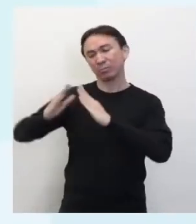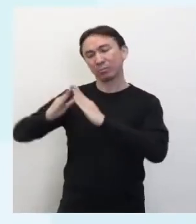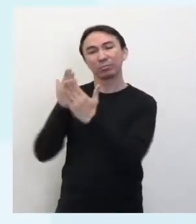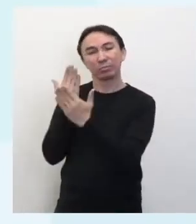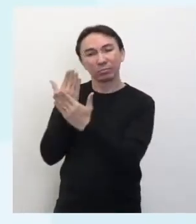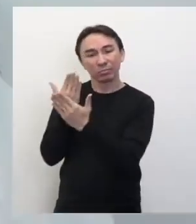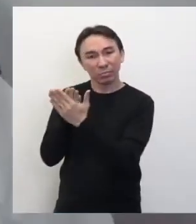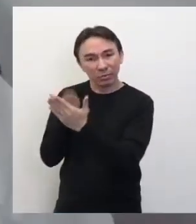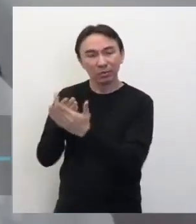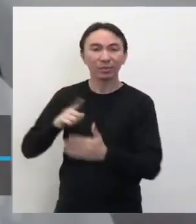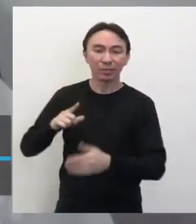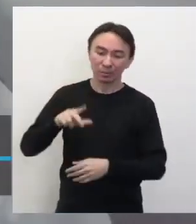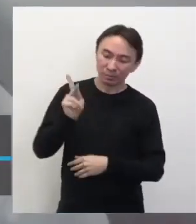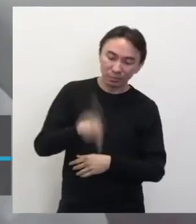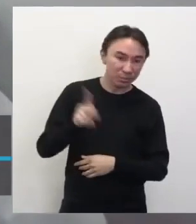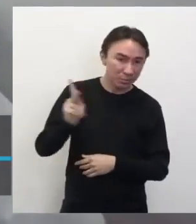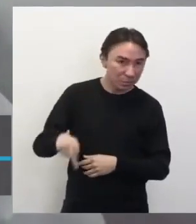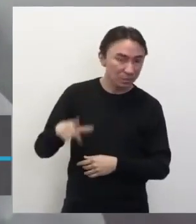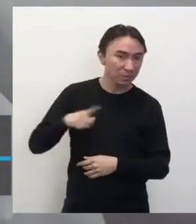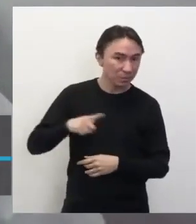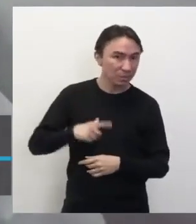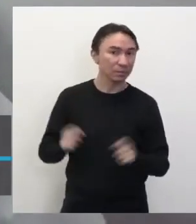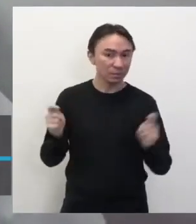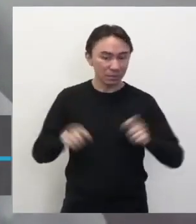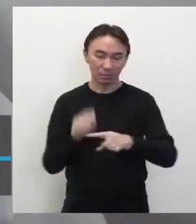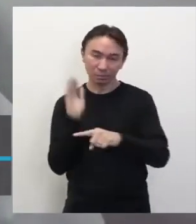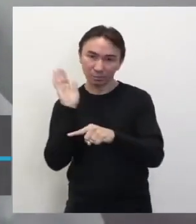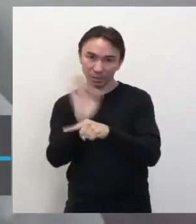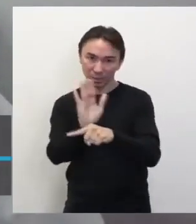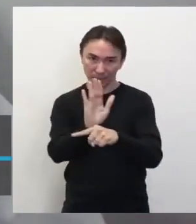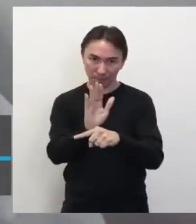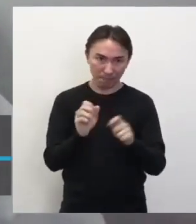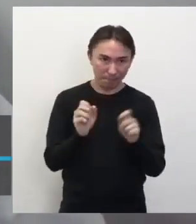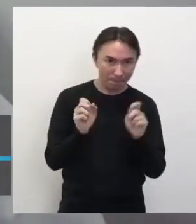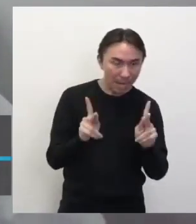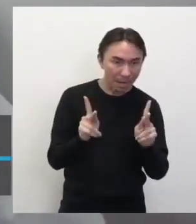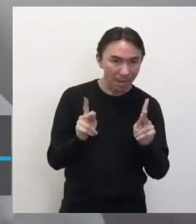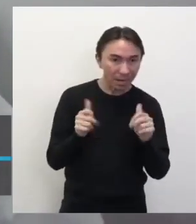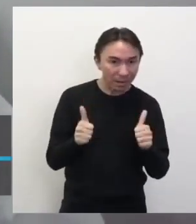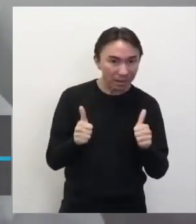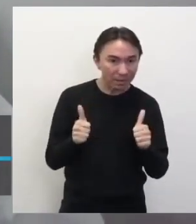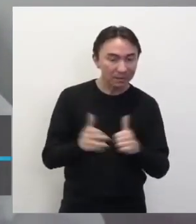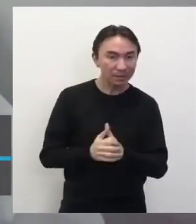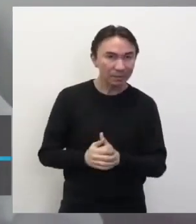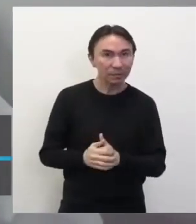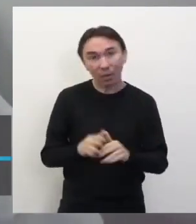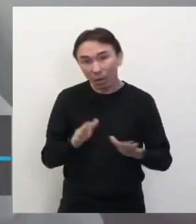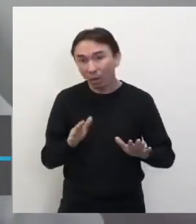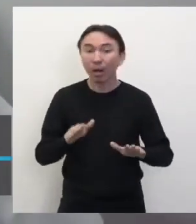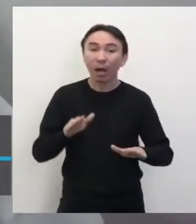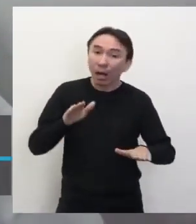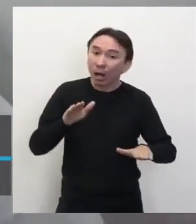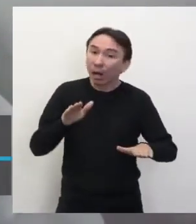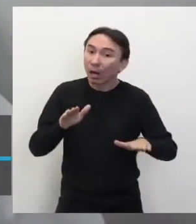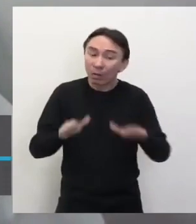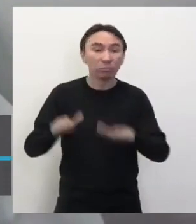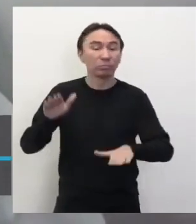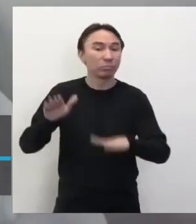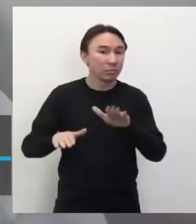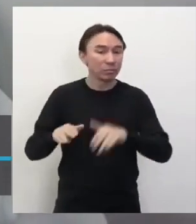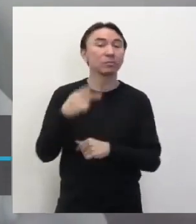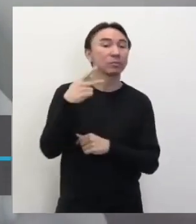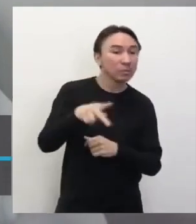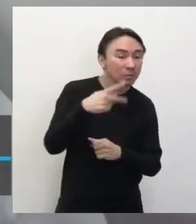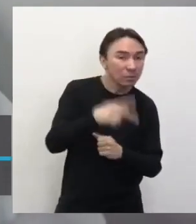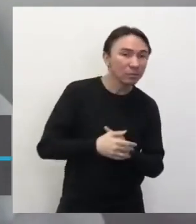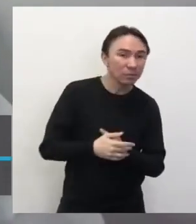vai responder para você, tá bom? Lembrando que, às vezes, o seu professor